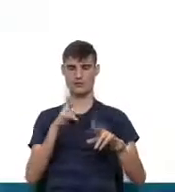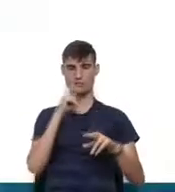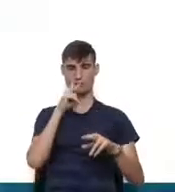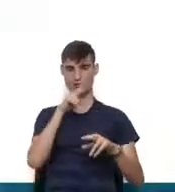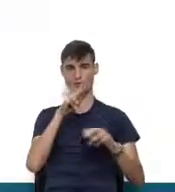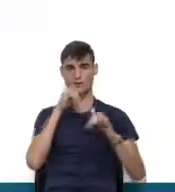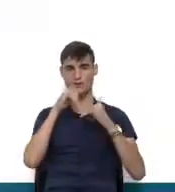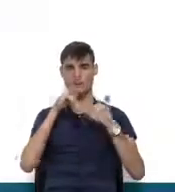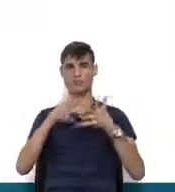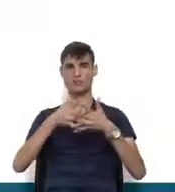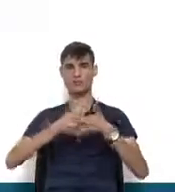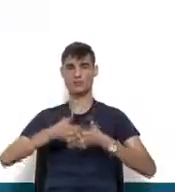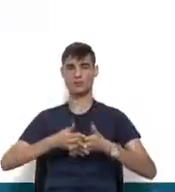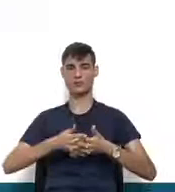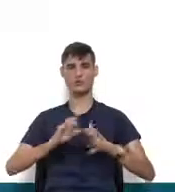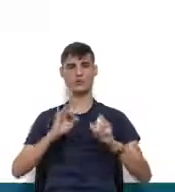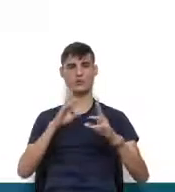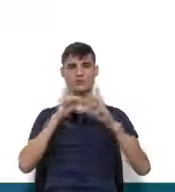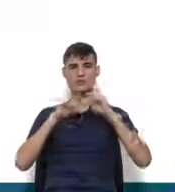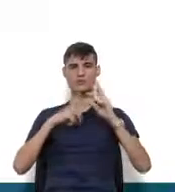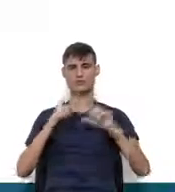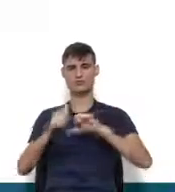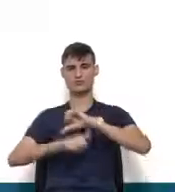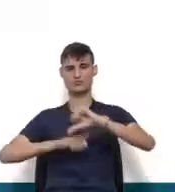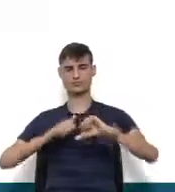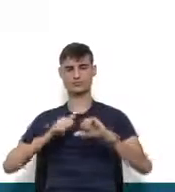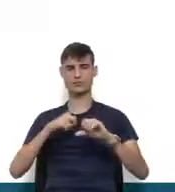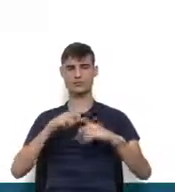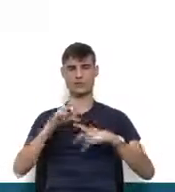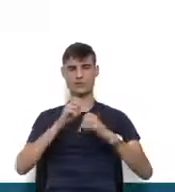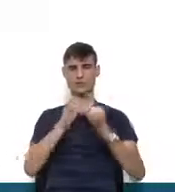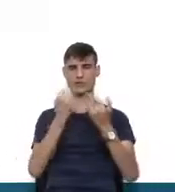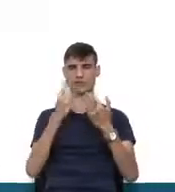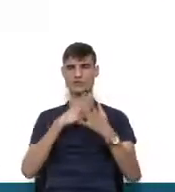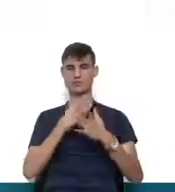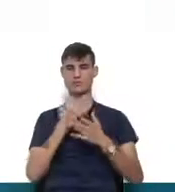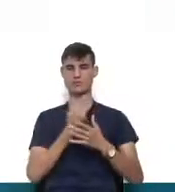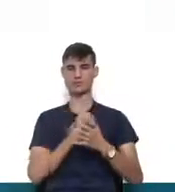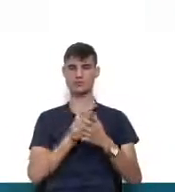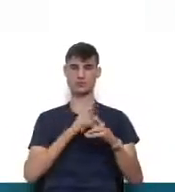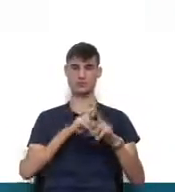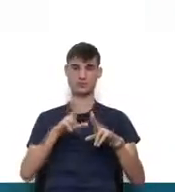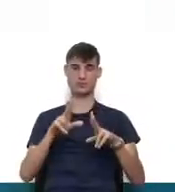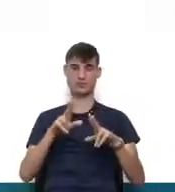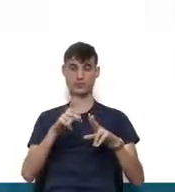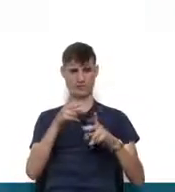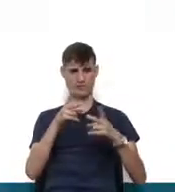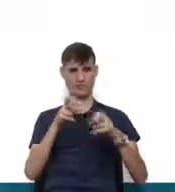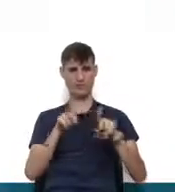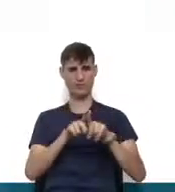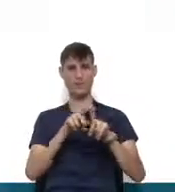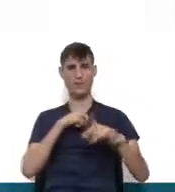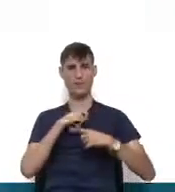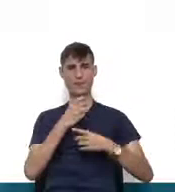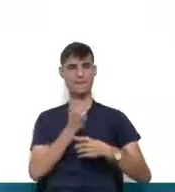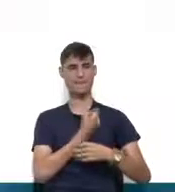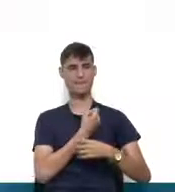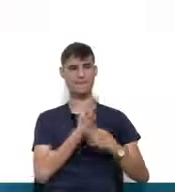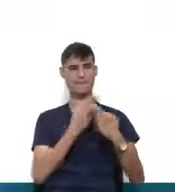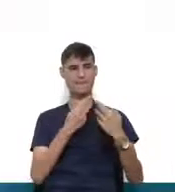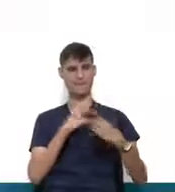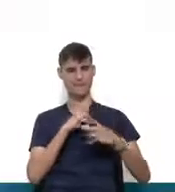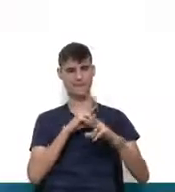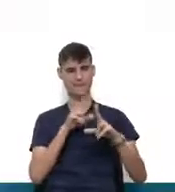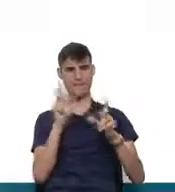força eletromotriz. A gente só fez a substituição lá naquela equação diferencial. Reparem que nós temos termos que podem